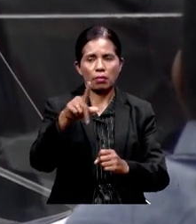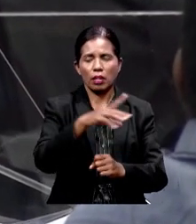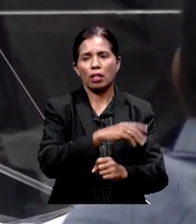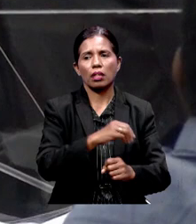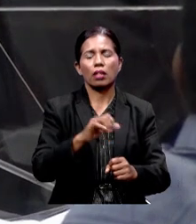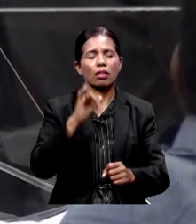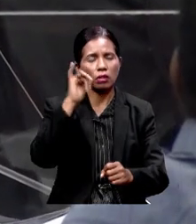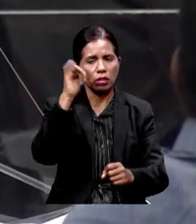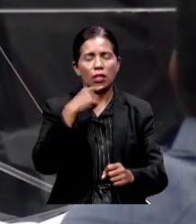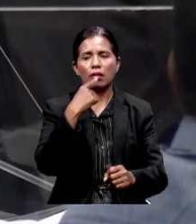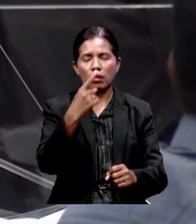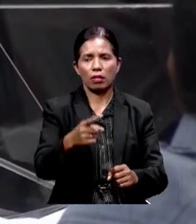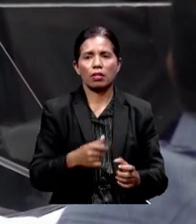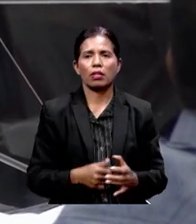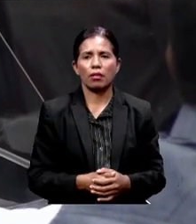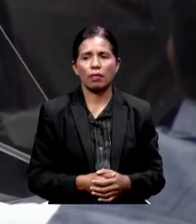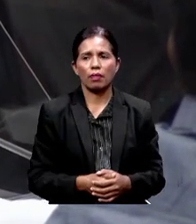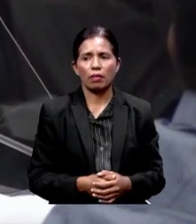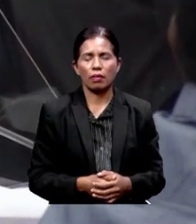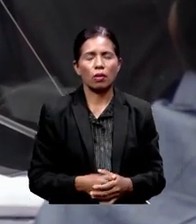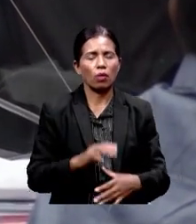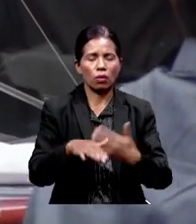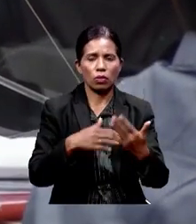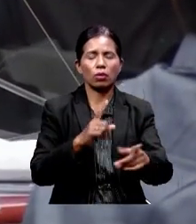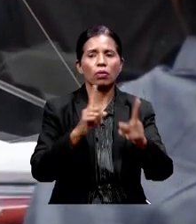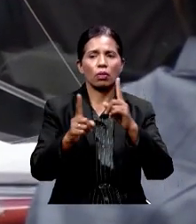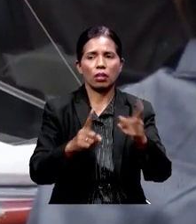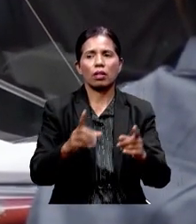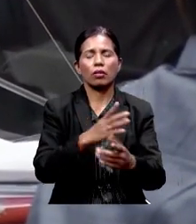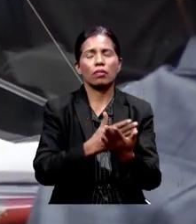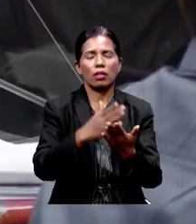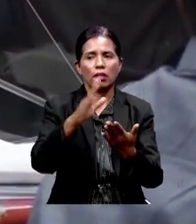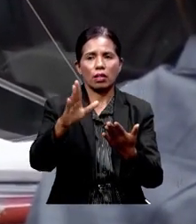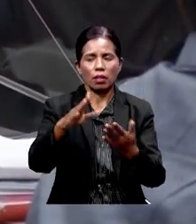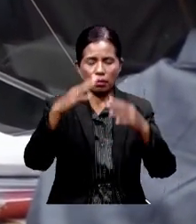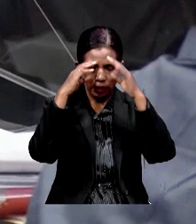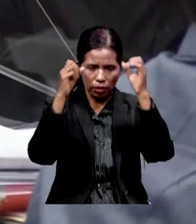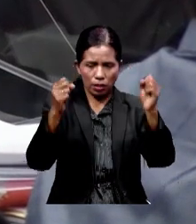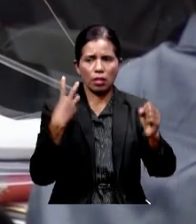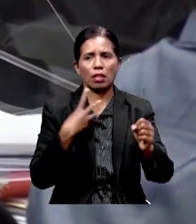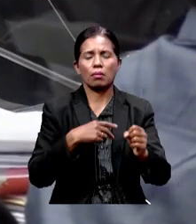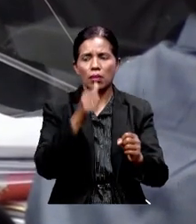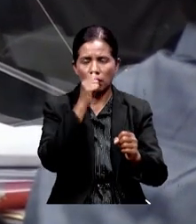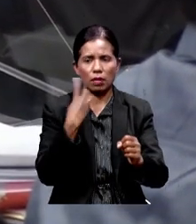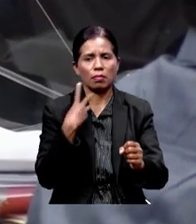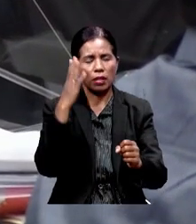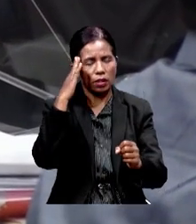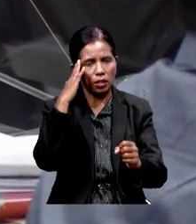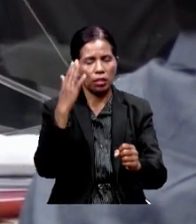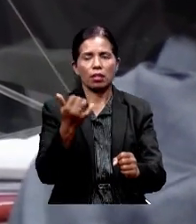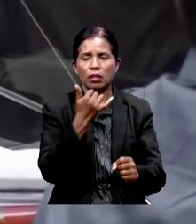sei que eu repito ao dia né pela segunda vez quando todo critica a cesta básica até senhora presidente Mecnaba a minha moça não estava metendo em boa balo sala